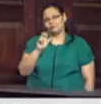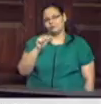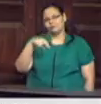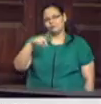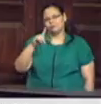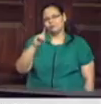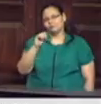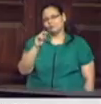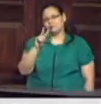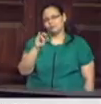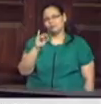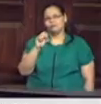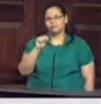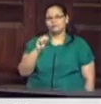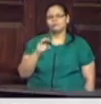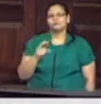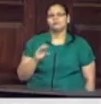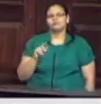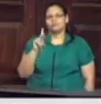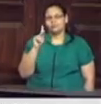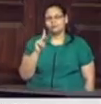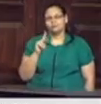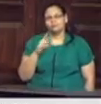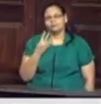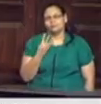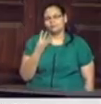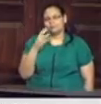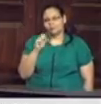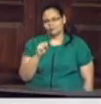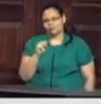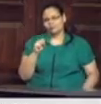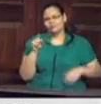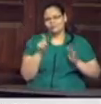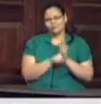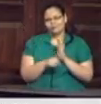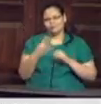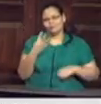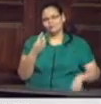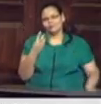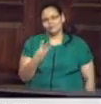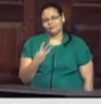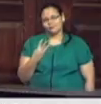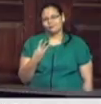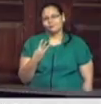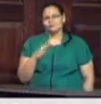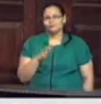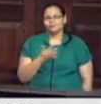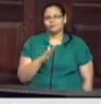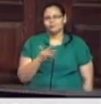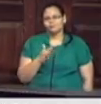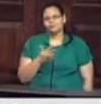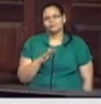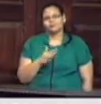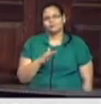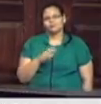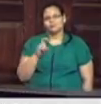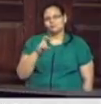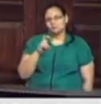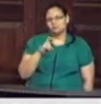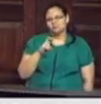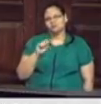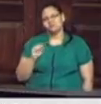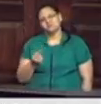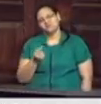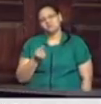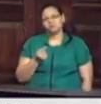ano. Então, 48 menos 5, 43, 13% dá mais ou menos 5 quebradinho. E